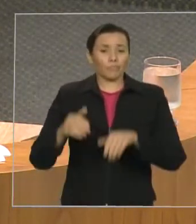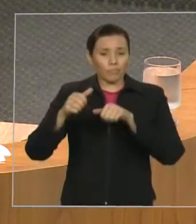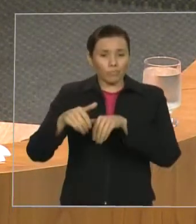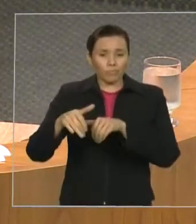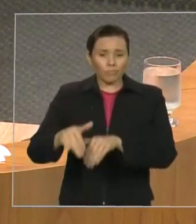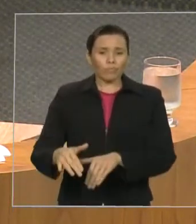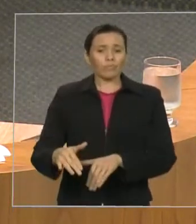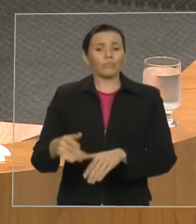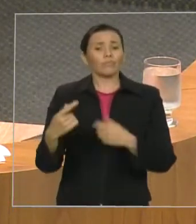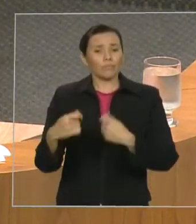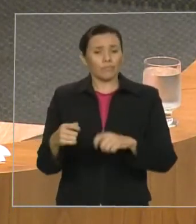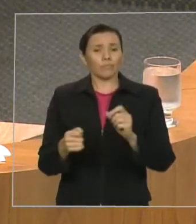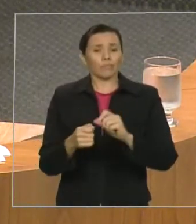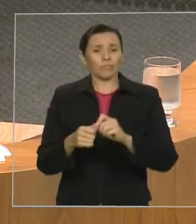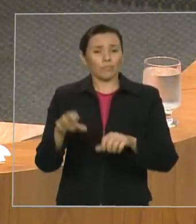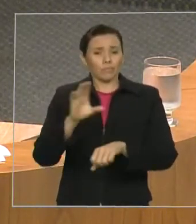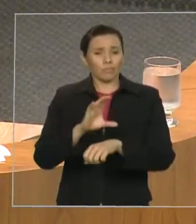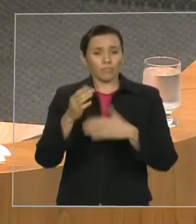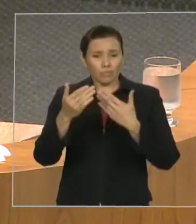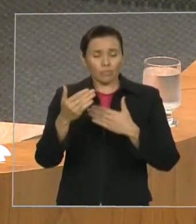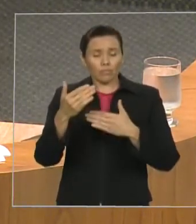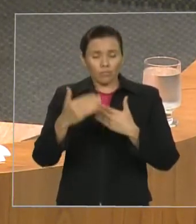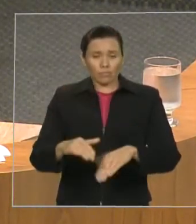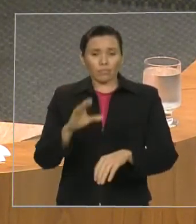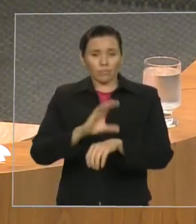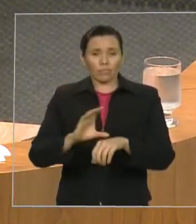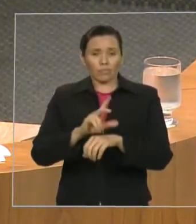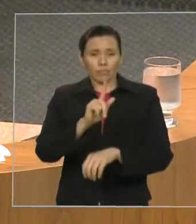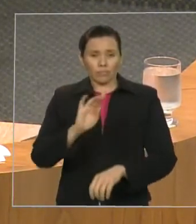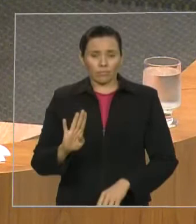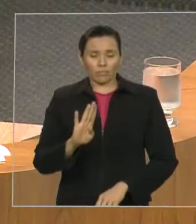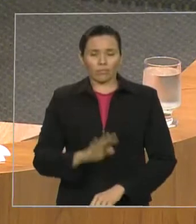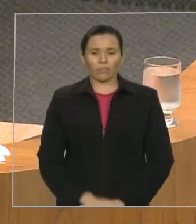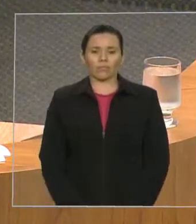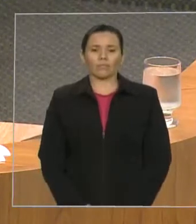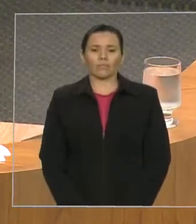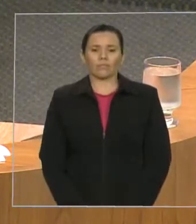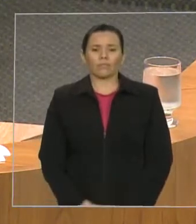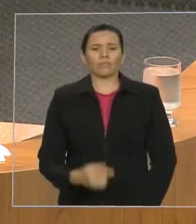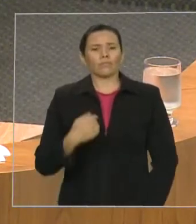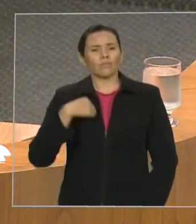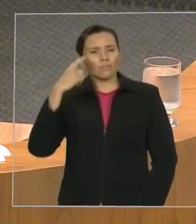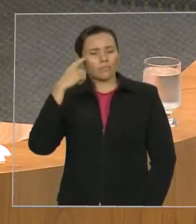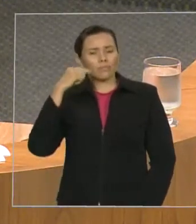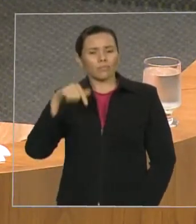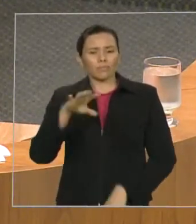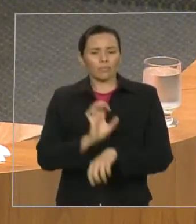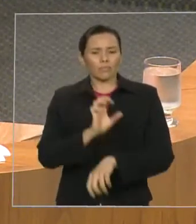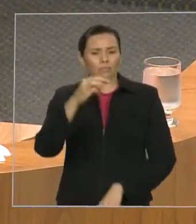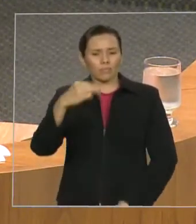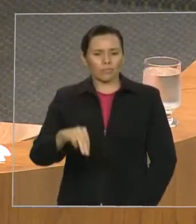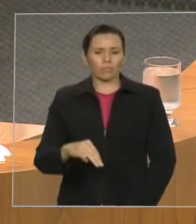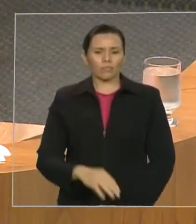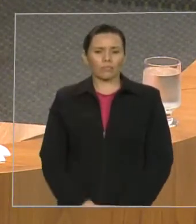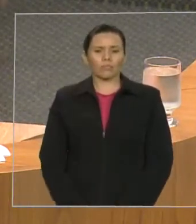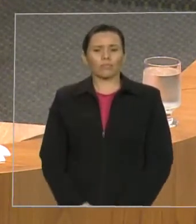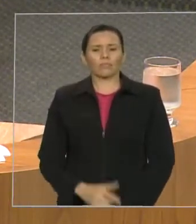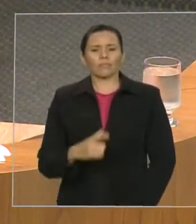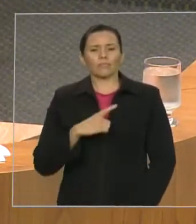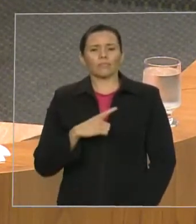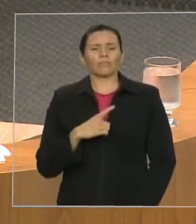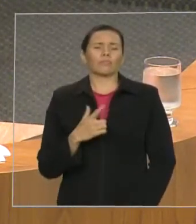concurso público. E muitas das polícias militares do Estado do Maranhão, por exemplo, ela tem atrelado os seus regimentos ao do